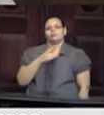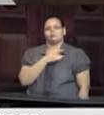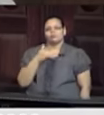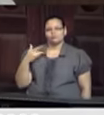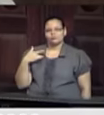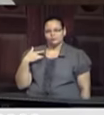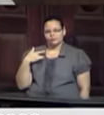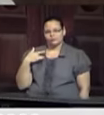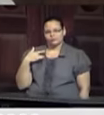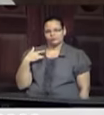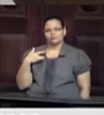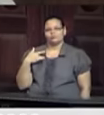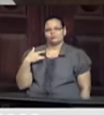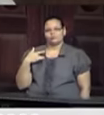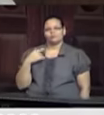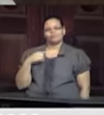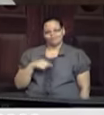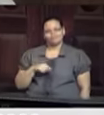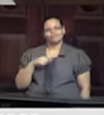que,